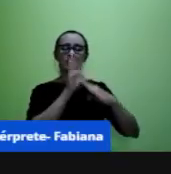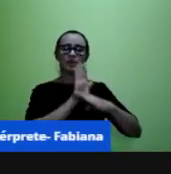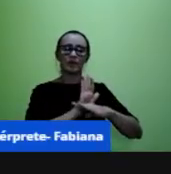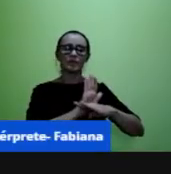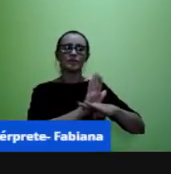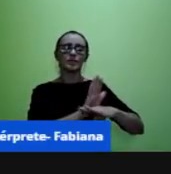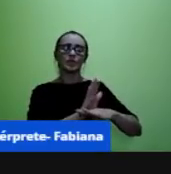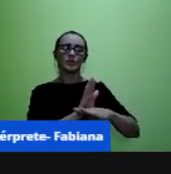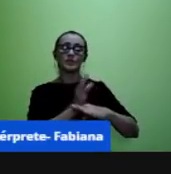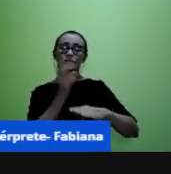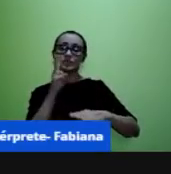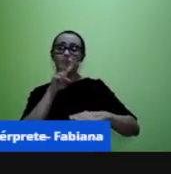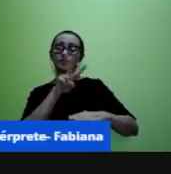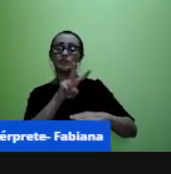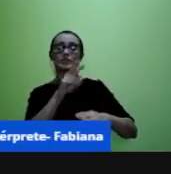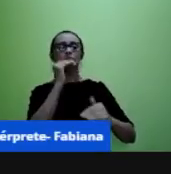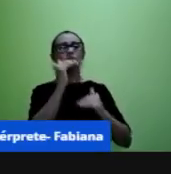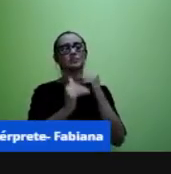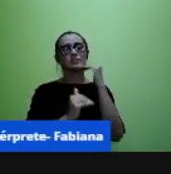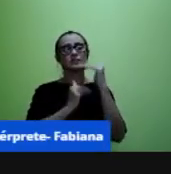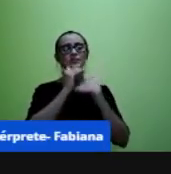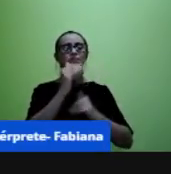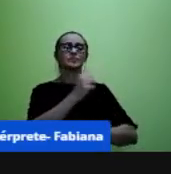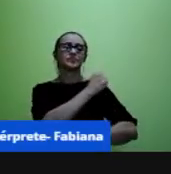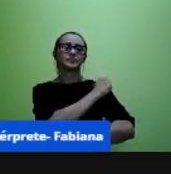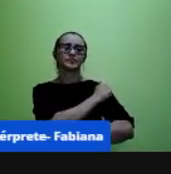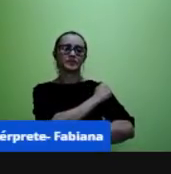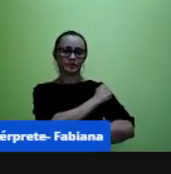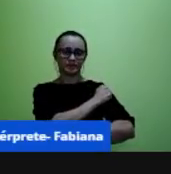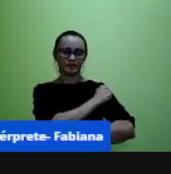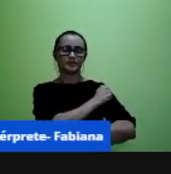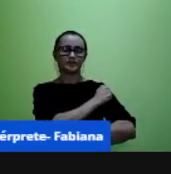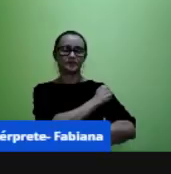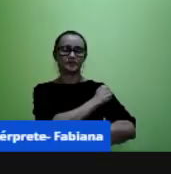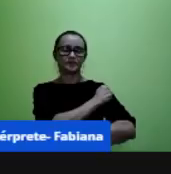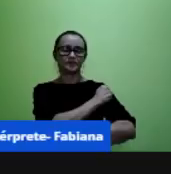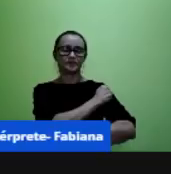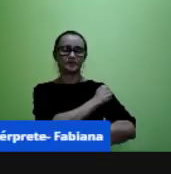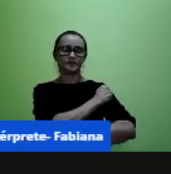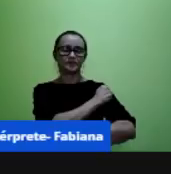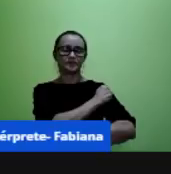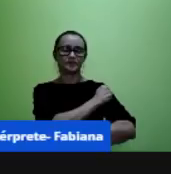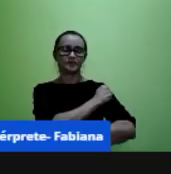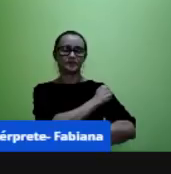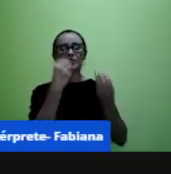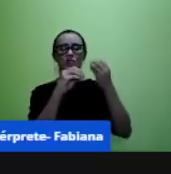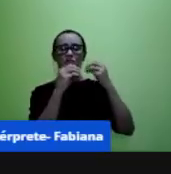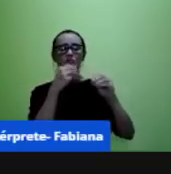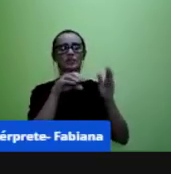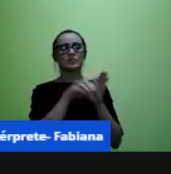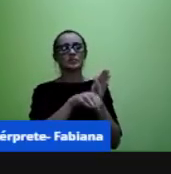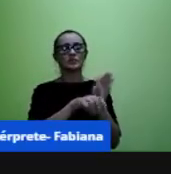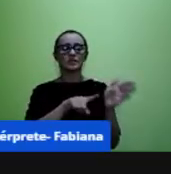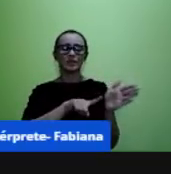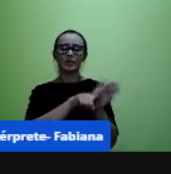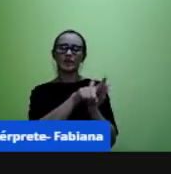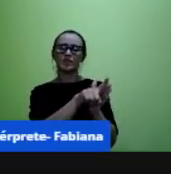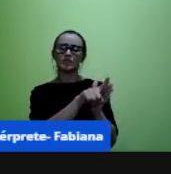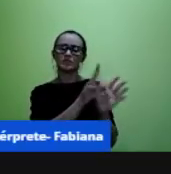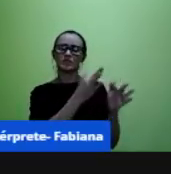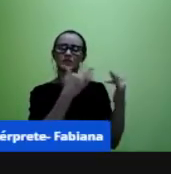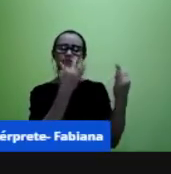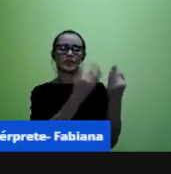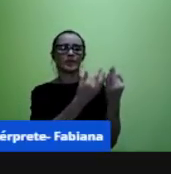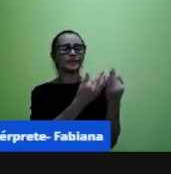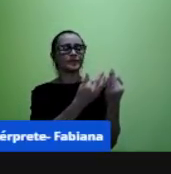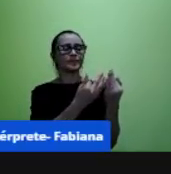avaliação. Então, nós colocamos lá os conhecimentos conceituais e a pergunta para o pai. Como o aluno realizou